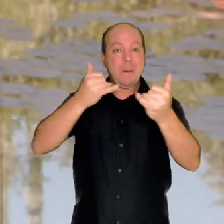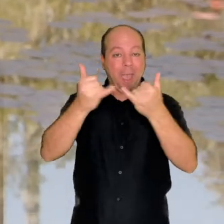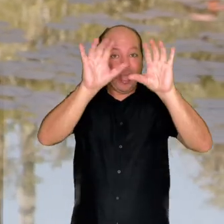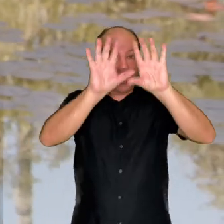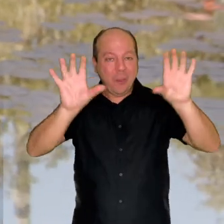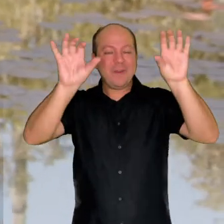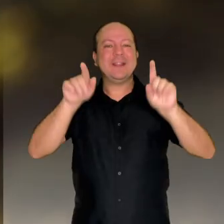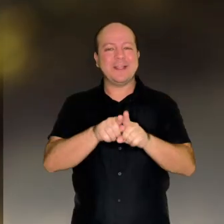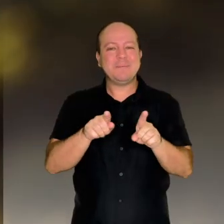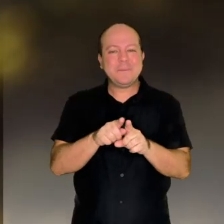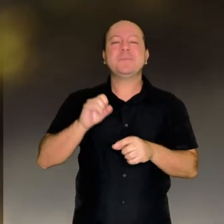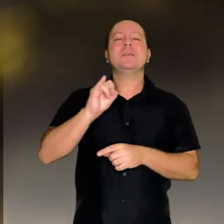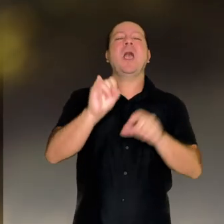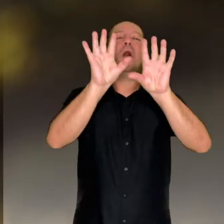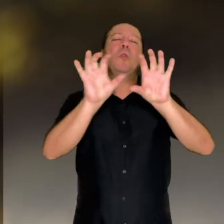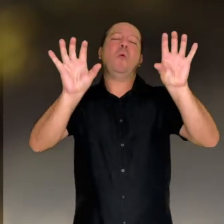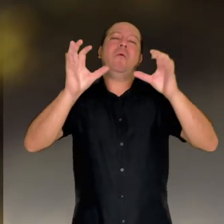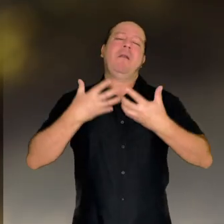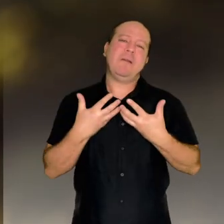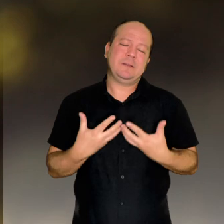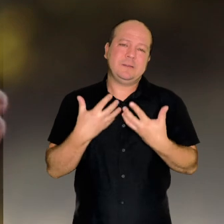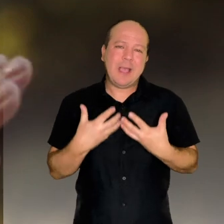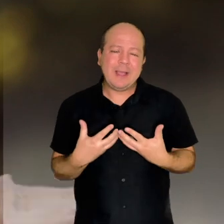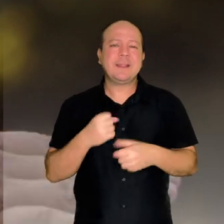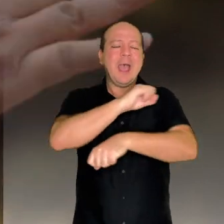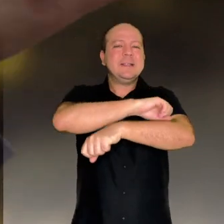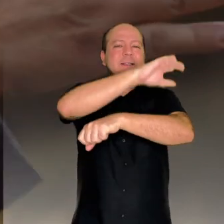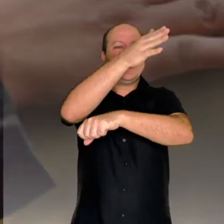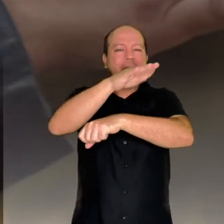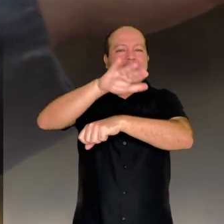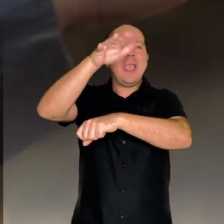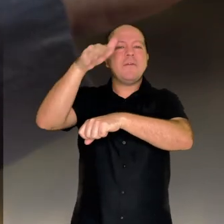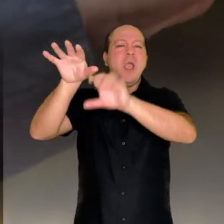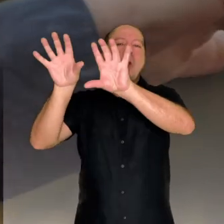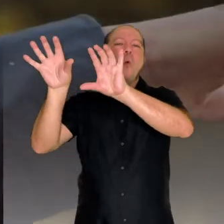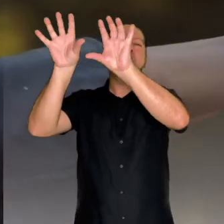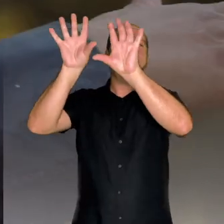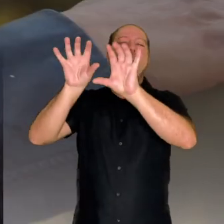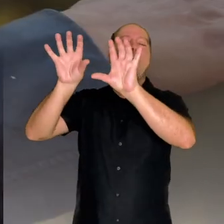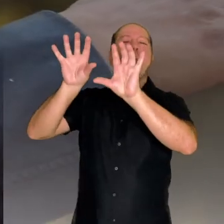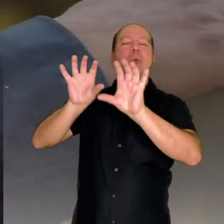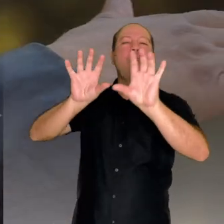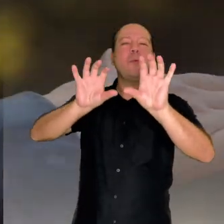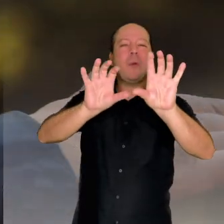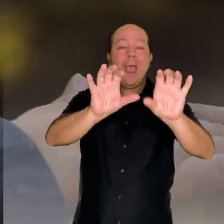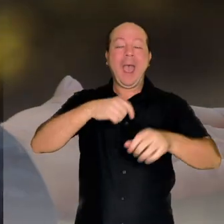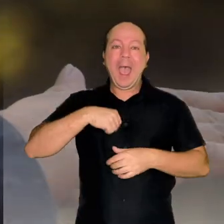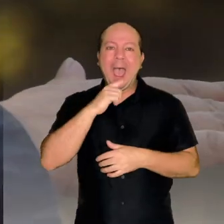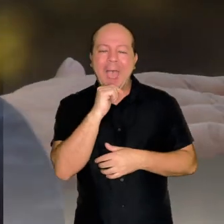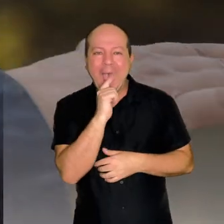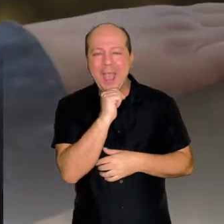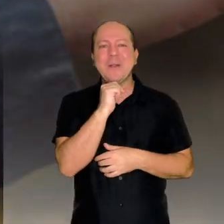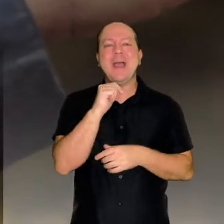e dorme. Tem a nuvem cansada, é a que vem na serra, né? Daí ela vem vindo escorregando pela serra. Quando